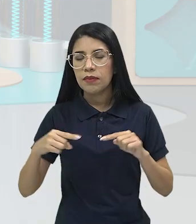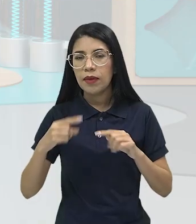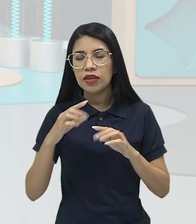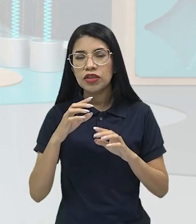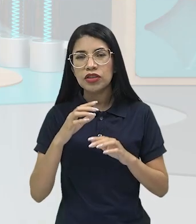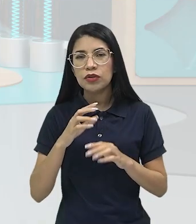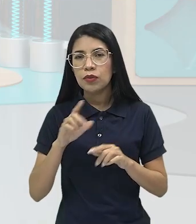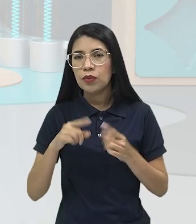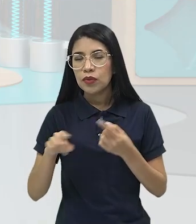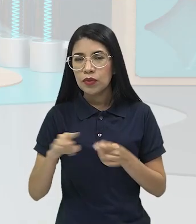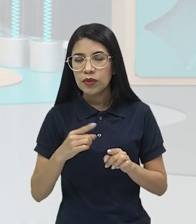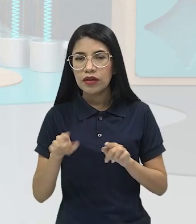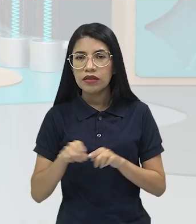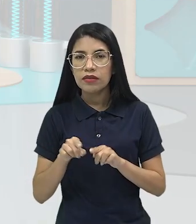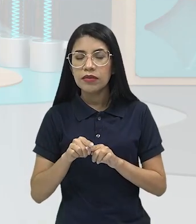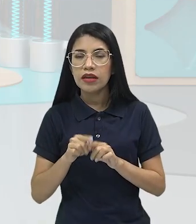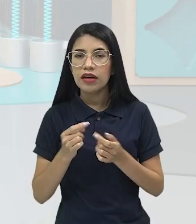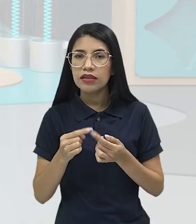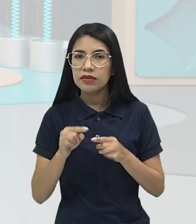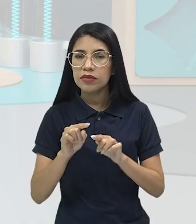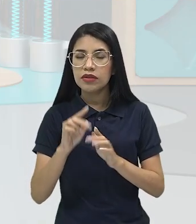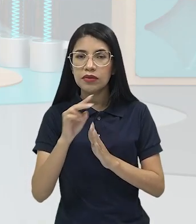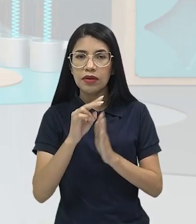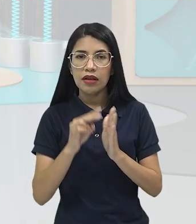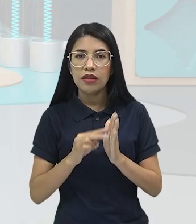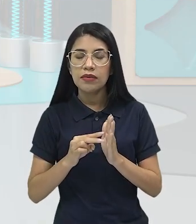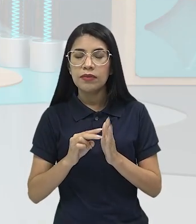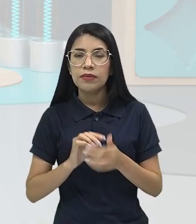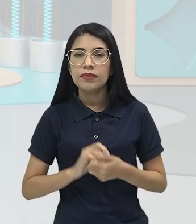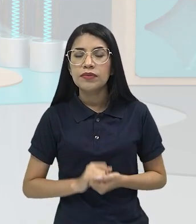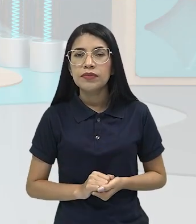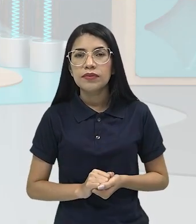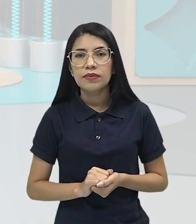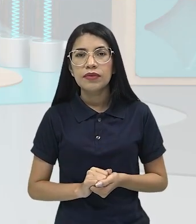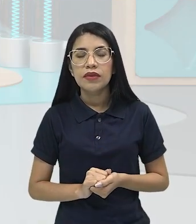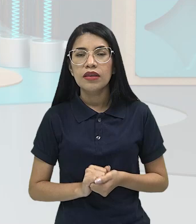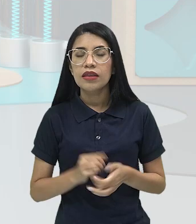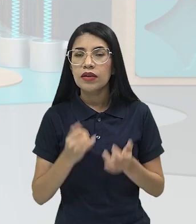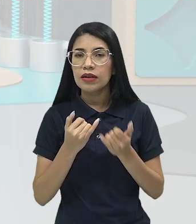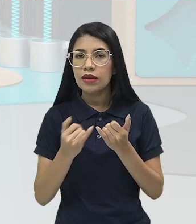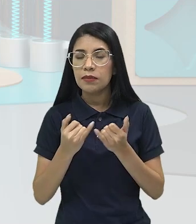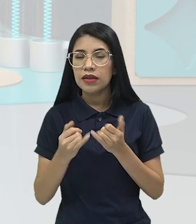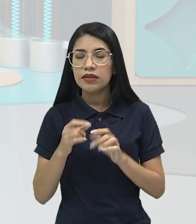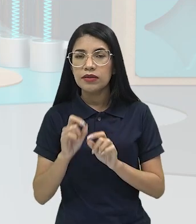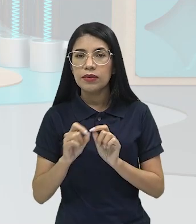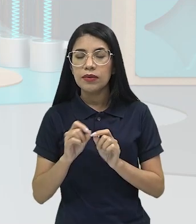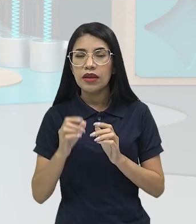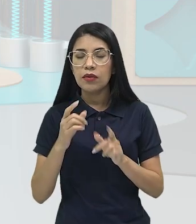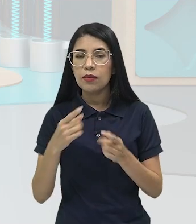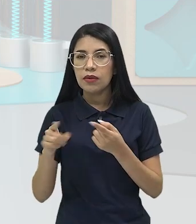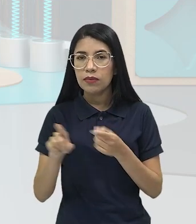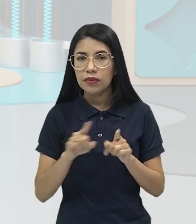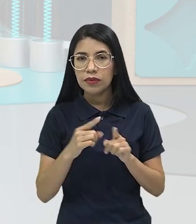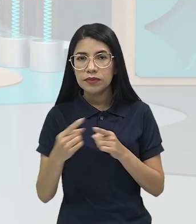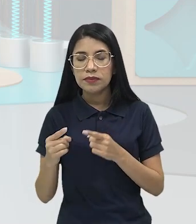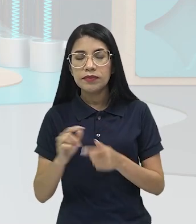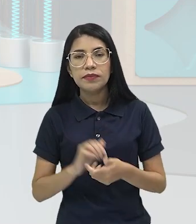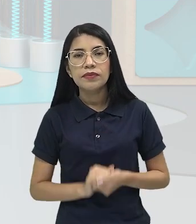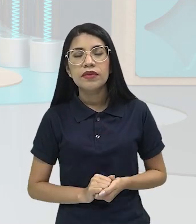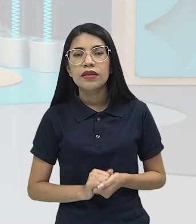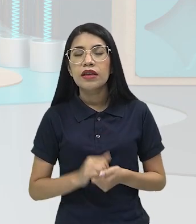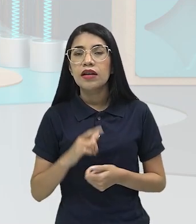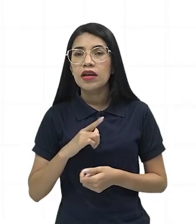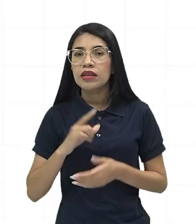e acompanhava a leitura do poema, tornando ele mais melódico, bastante próximo, como eu falei, da música. E a gente tem